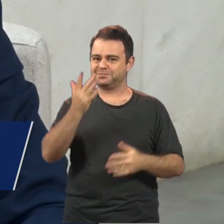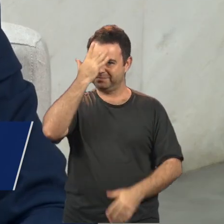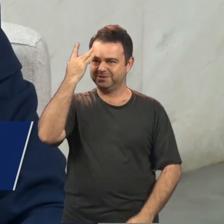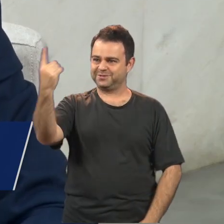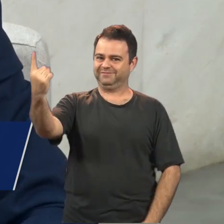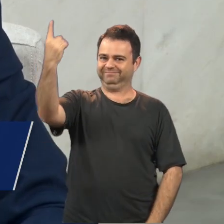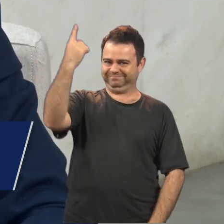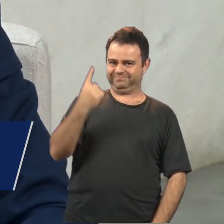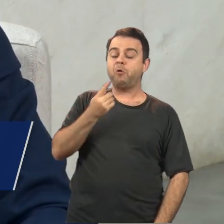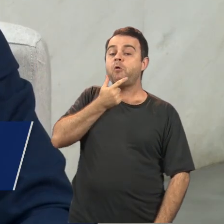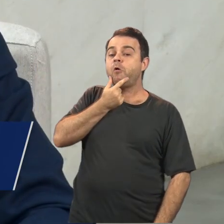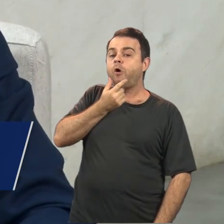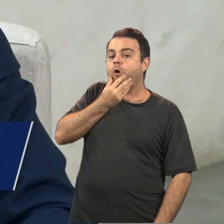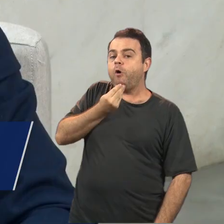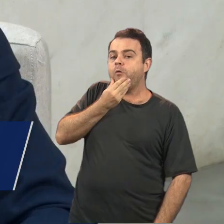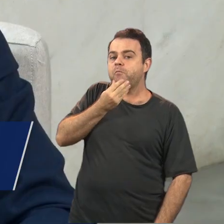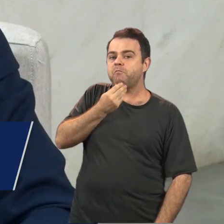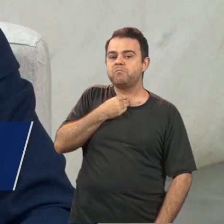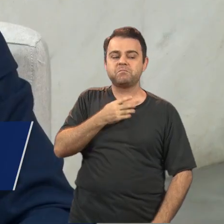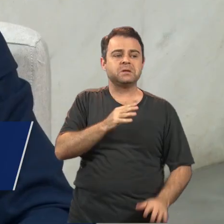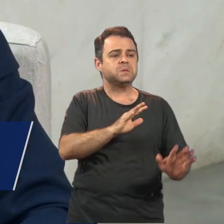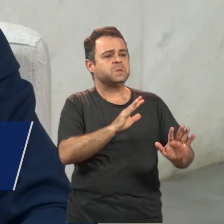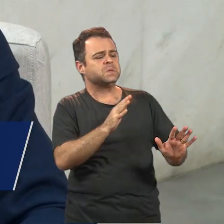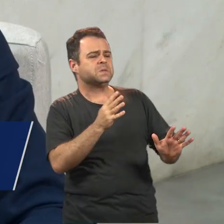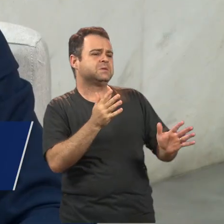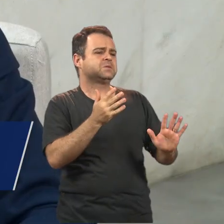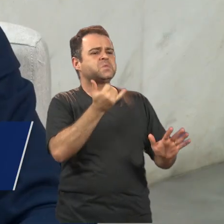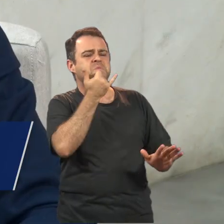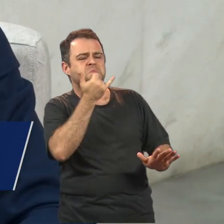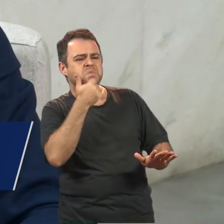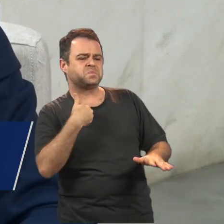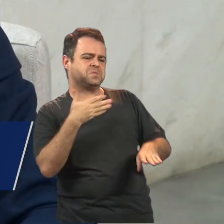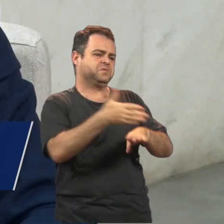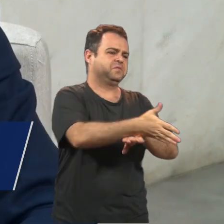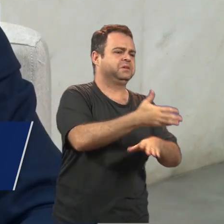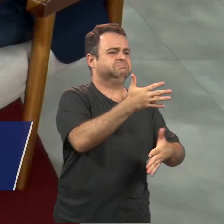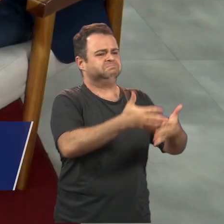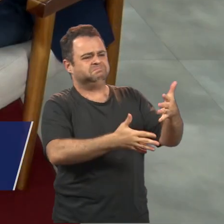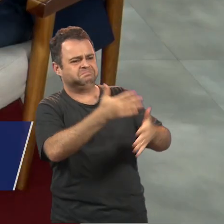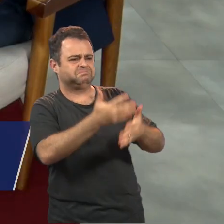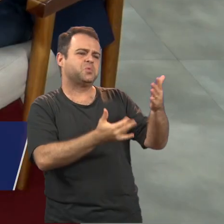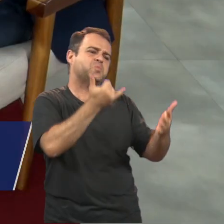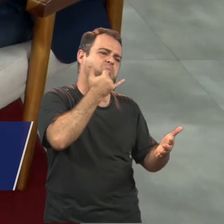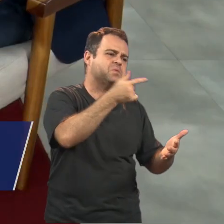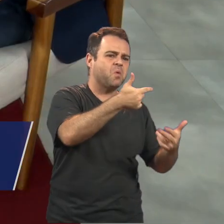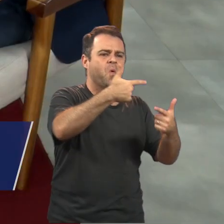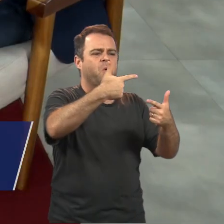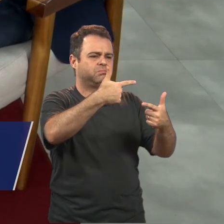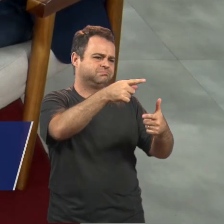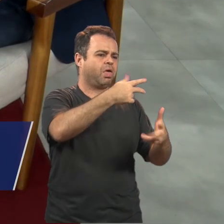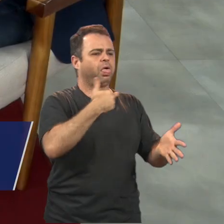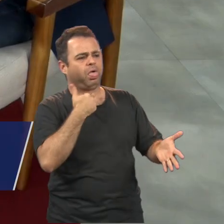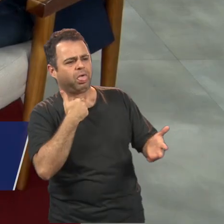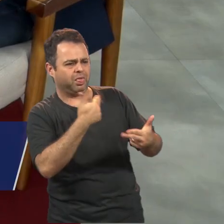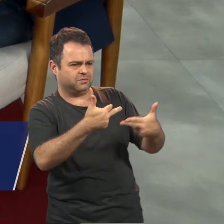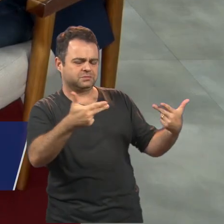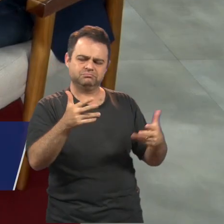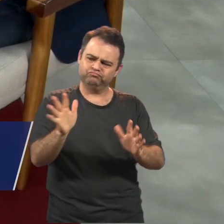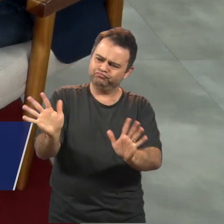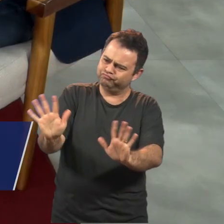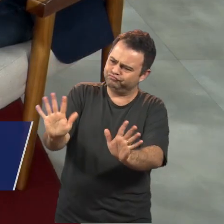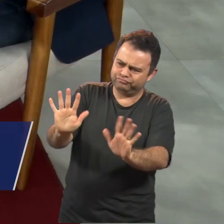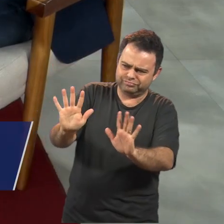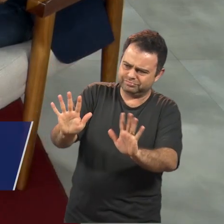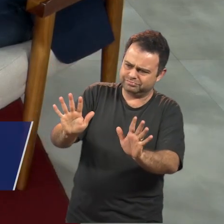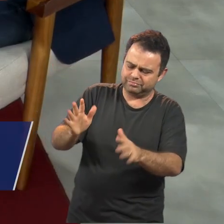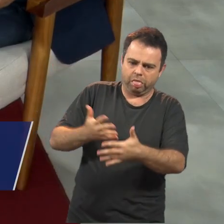ter atrapalhado o seu dia, ter te incomodado. Eu falei, não, você não incomodou, é o nosso trabalho